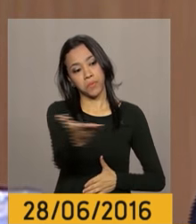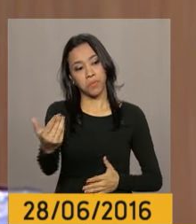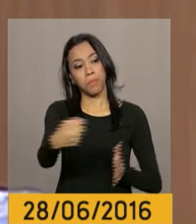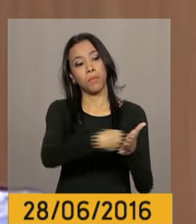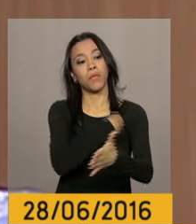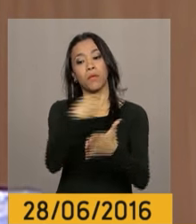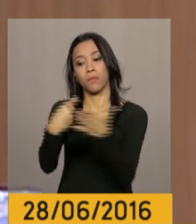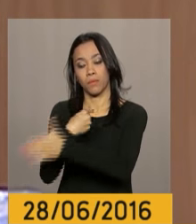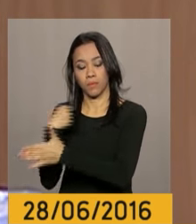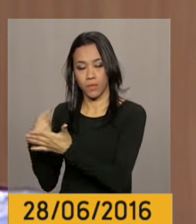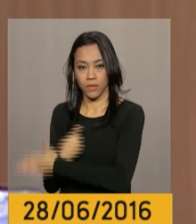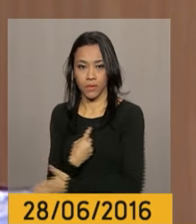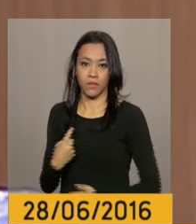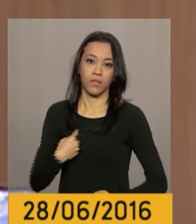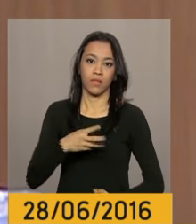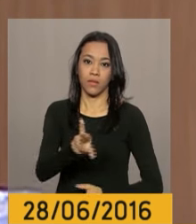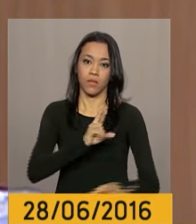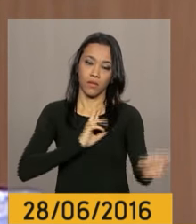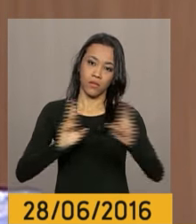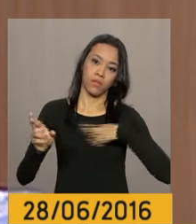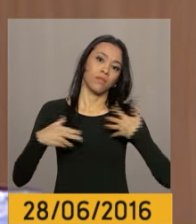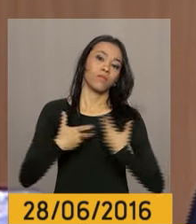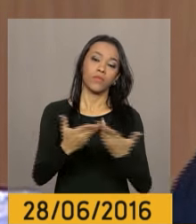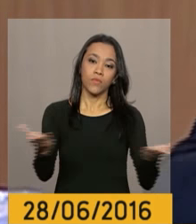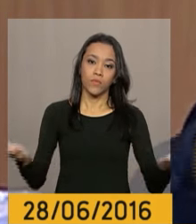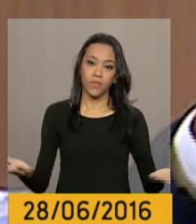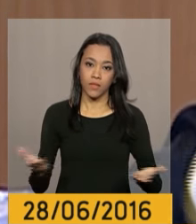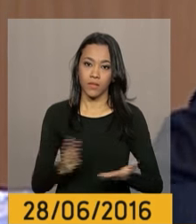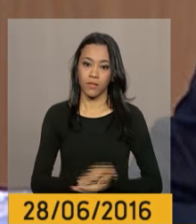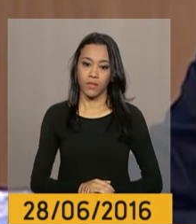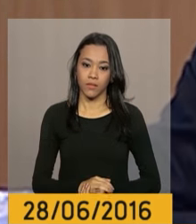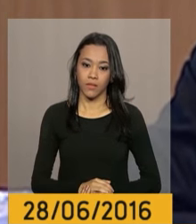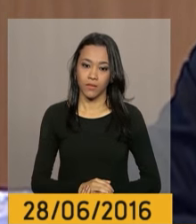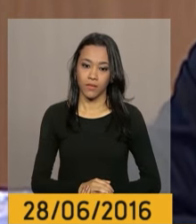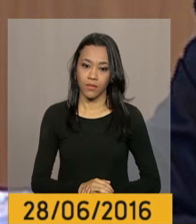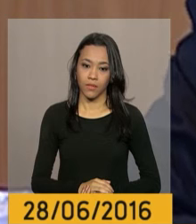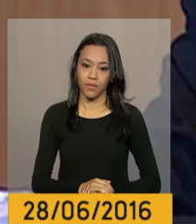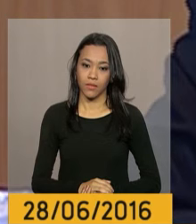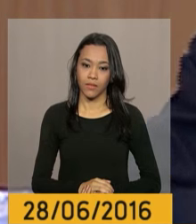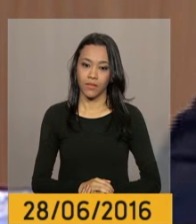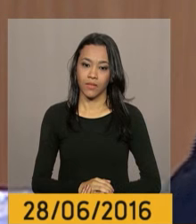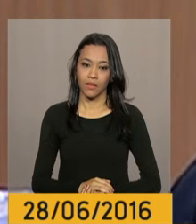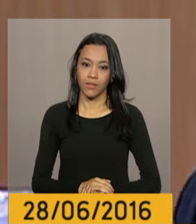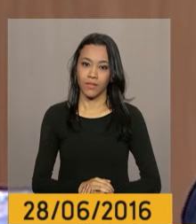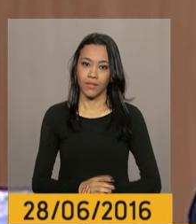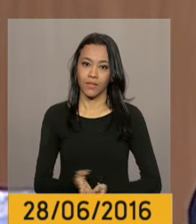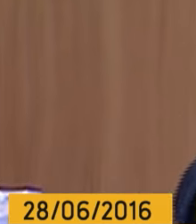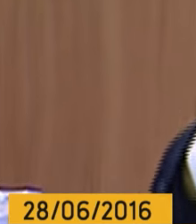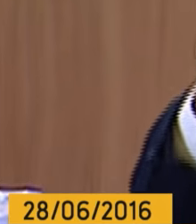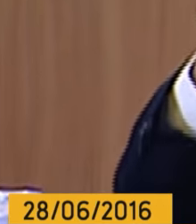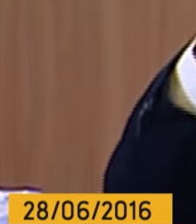perguntas e respostas de vocês. Não, perguntas de vocês e respostas minhas.